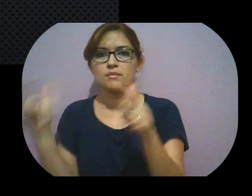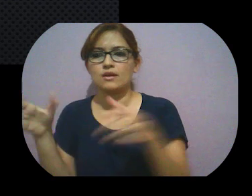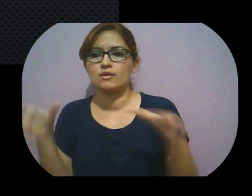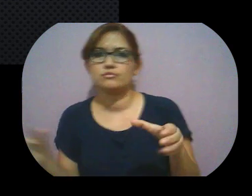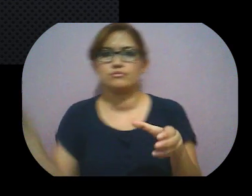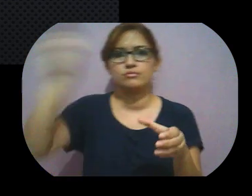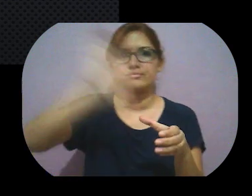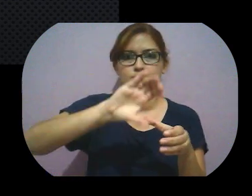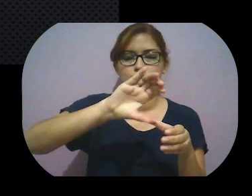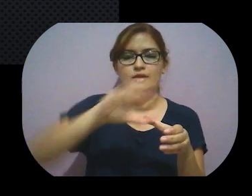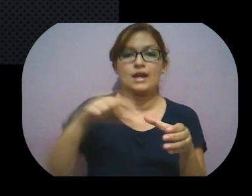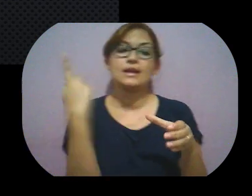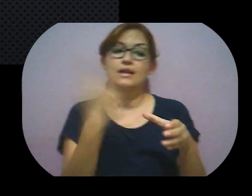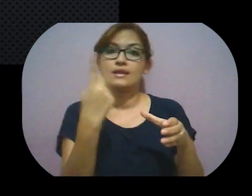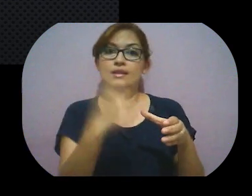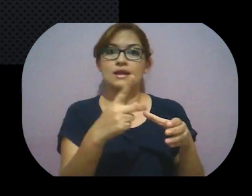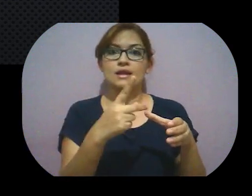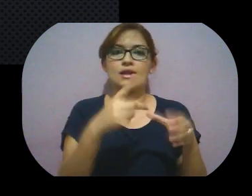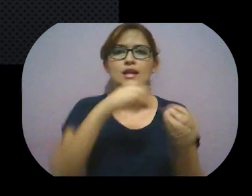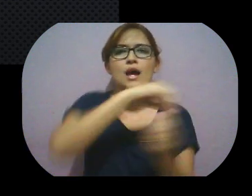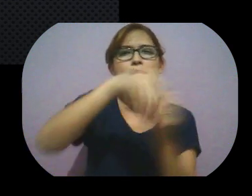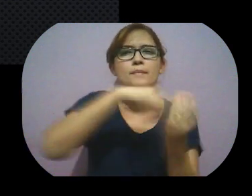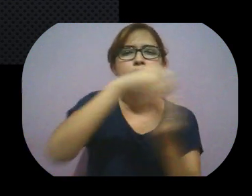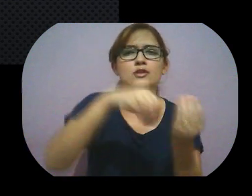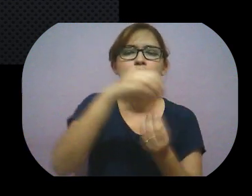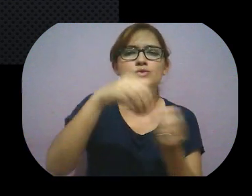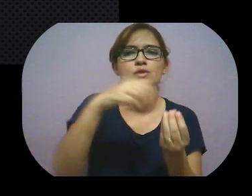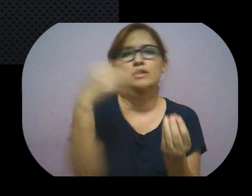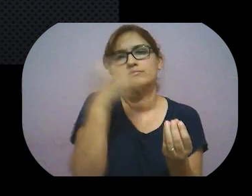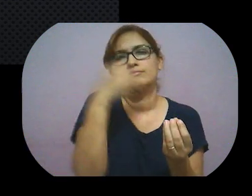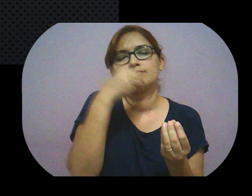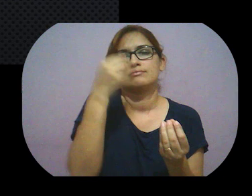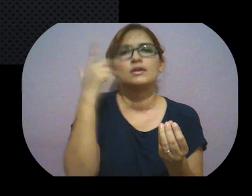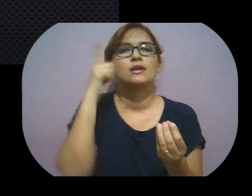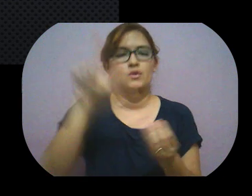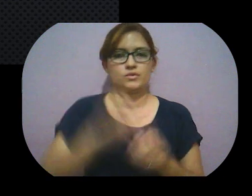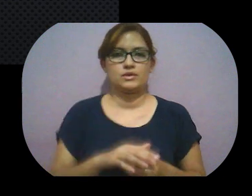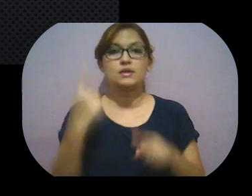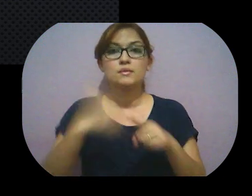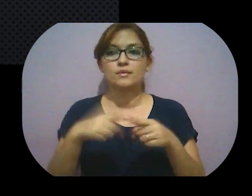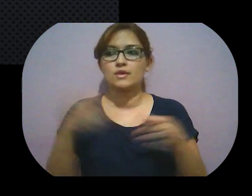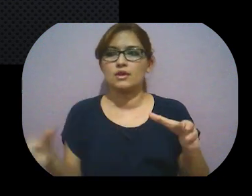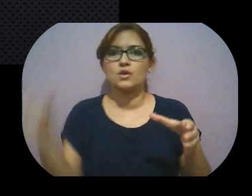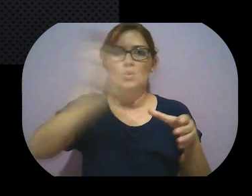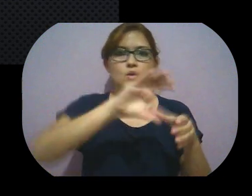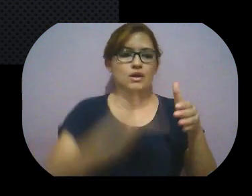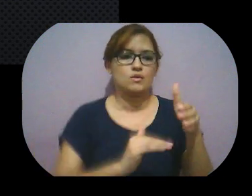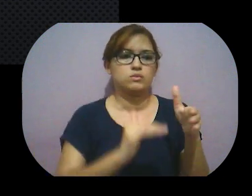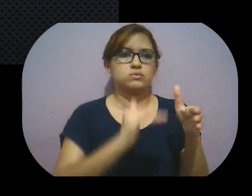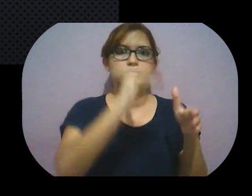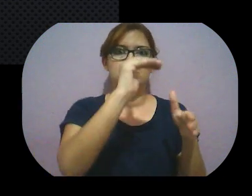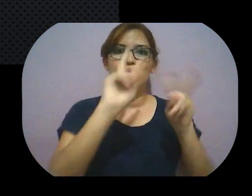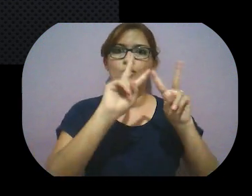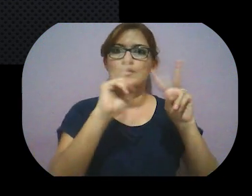A concentração diminui. Por que a concentração diminui? Porque você está acrescentando solvente, o volume está aumentando, certamente a razão entre a massa